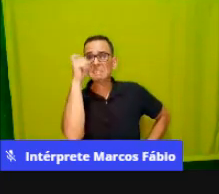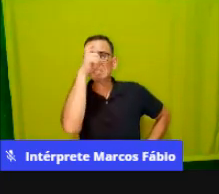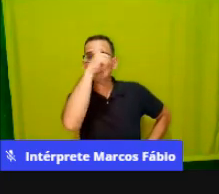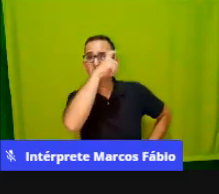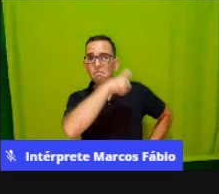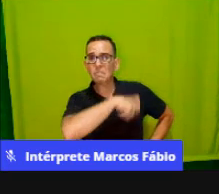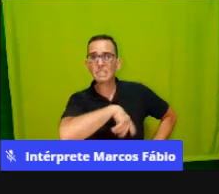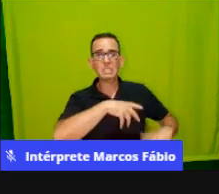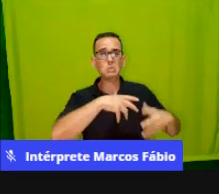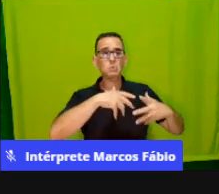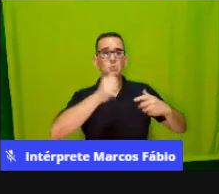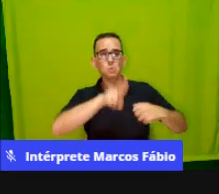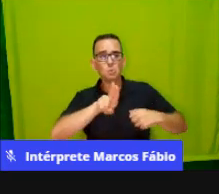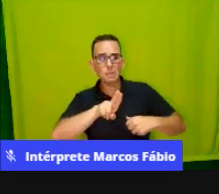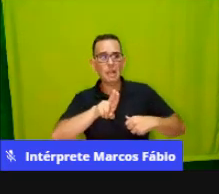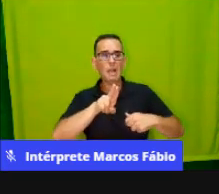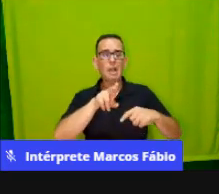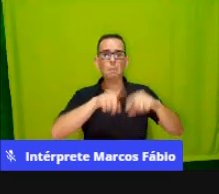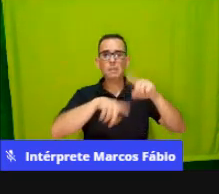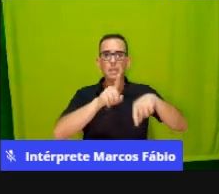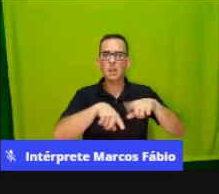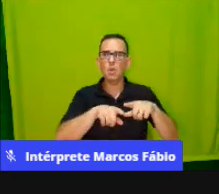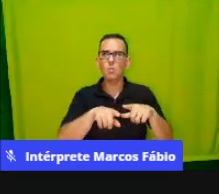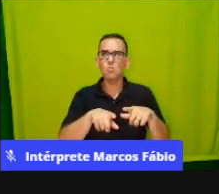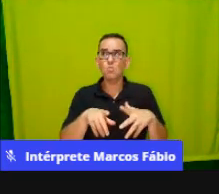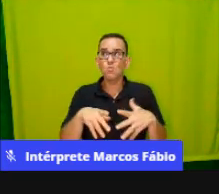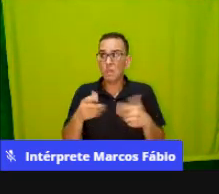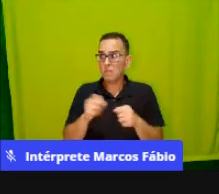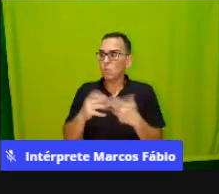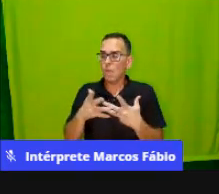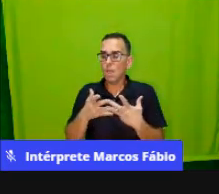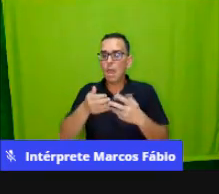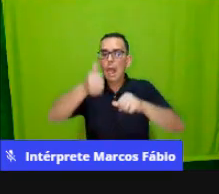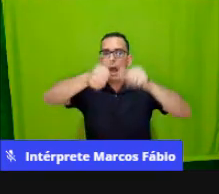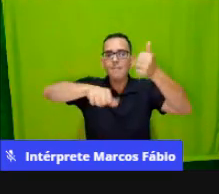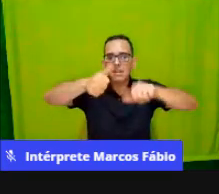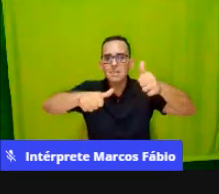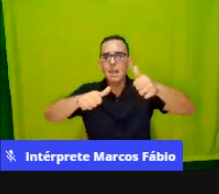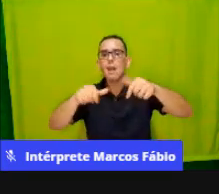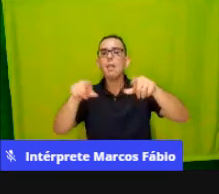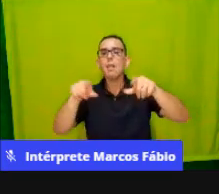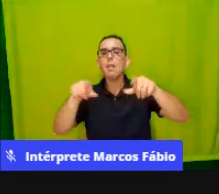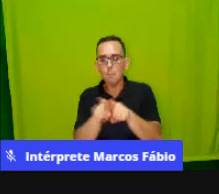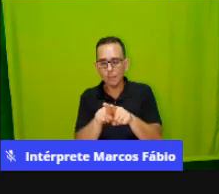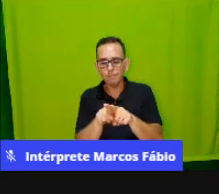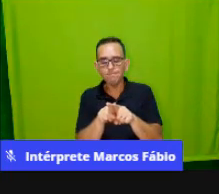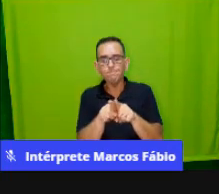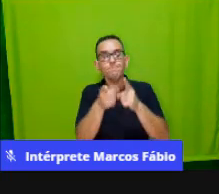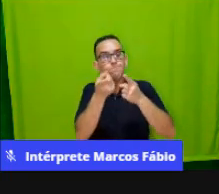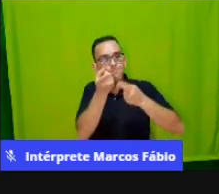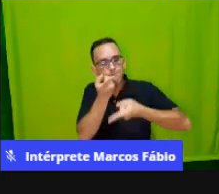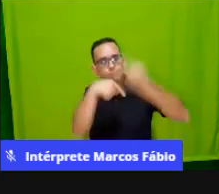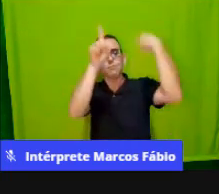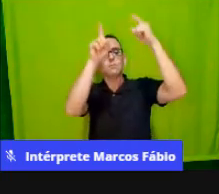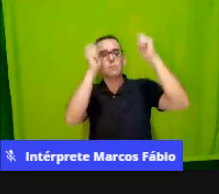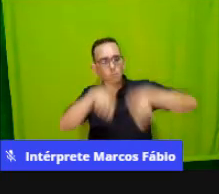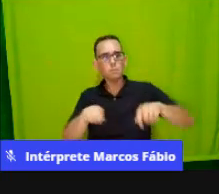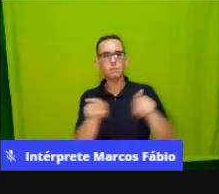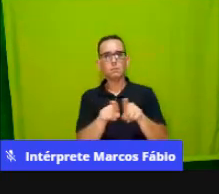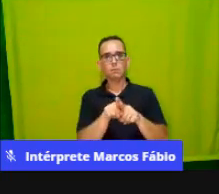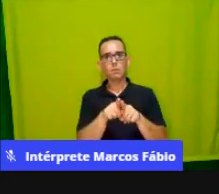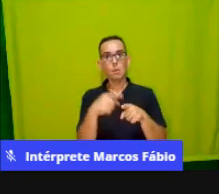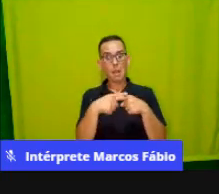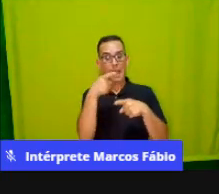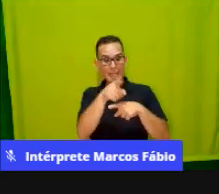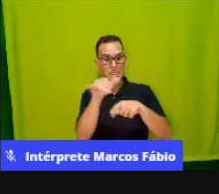tipo de recurso. O que a gente tem que fazer? Avaliar e selecionar e reavaliar. Porque se esse recurso